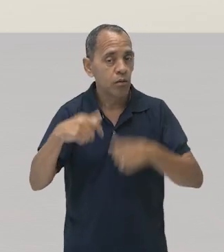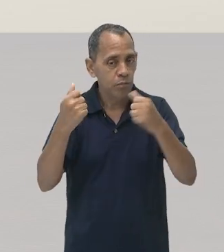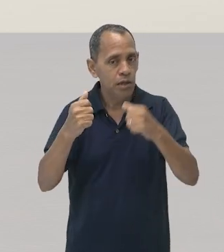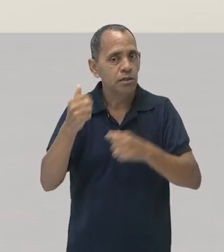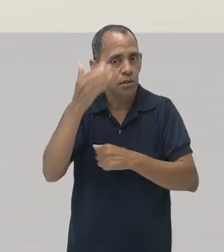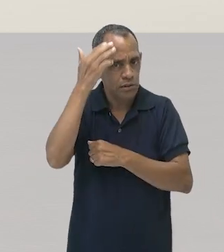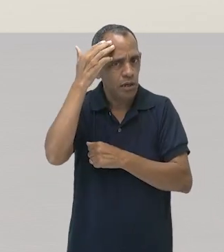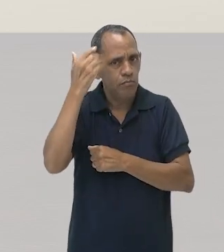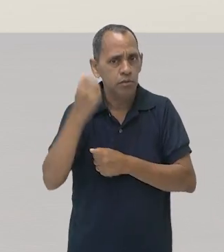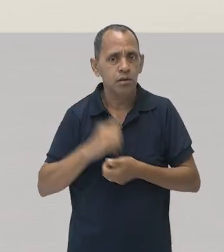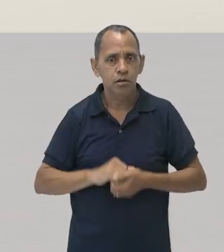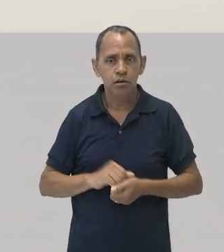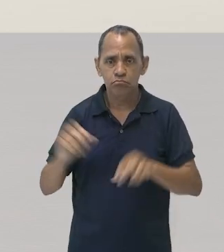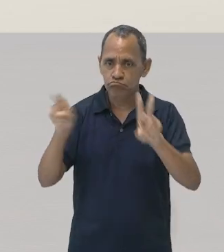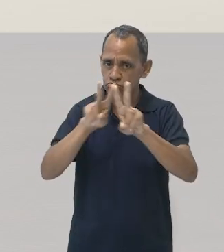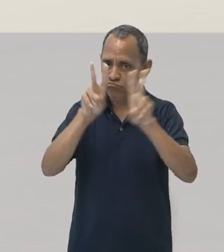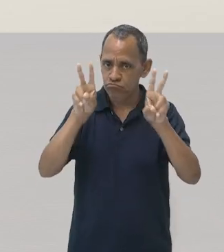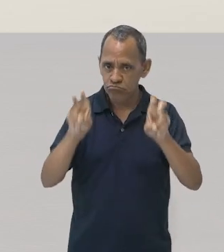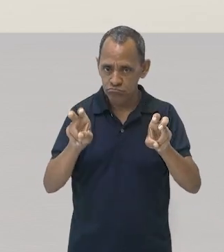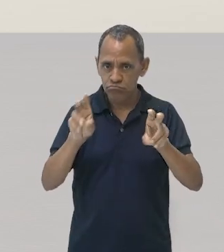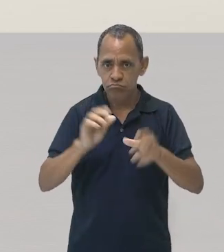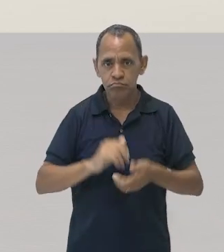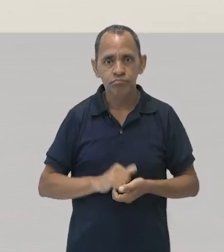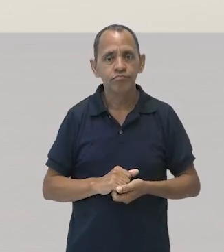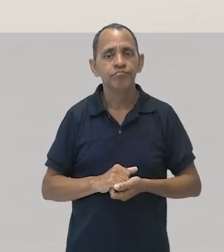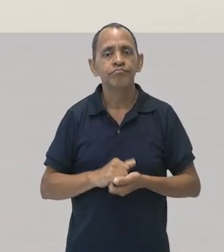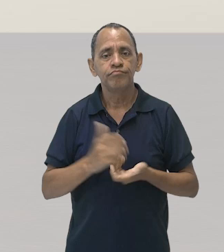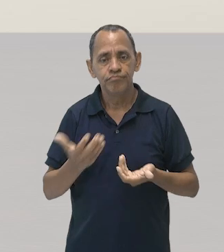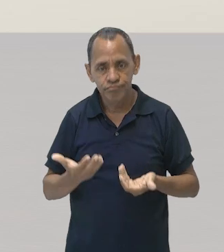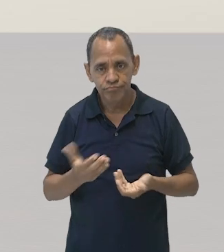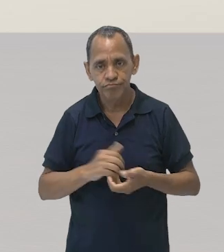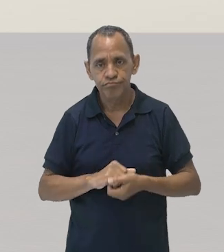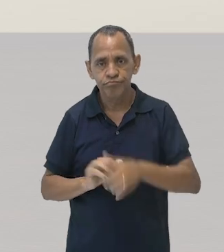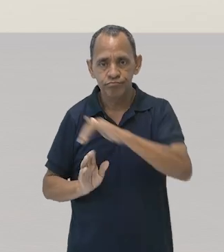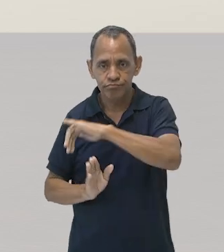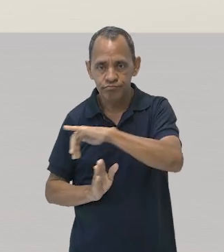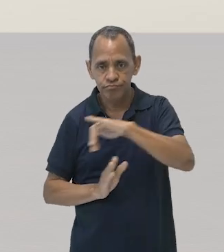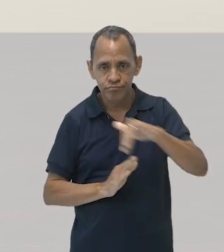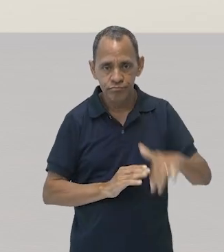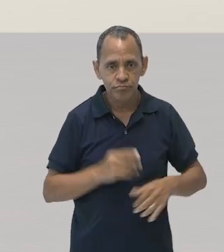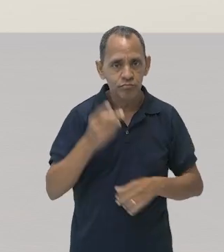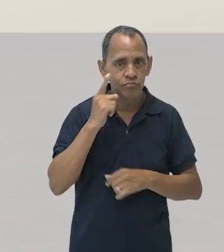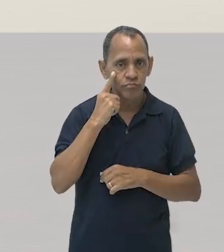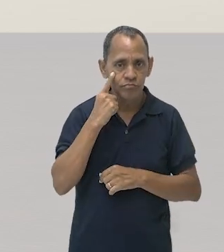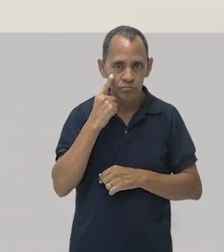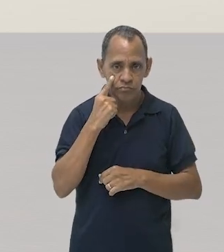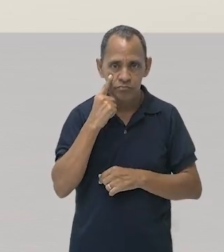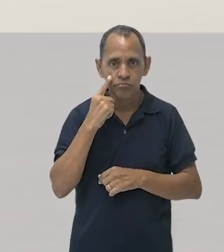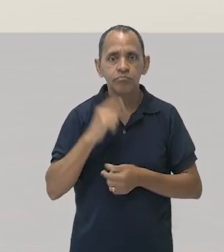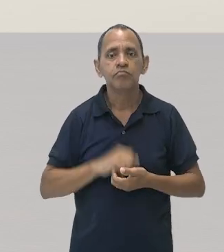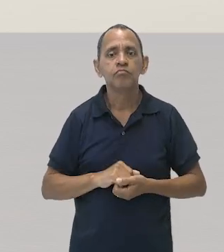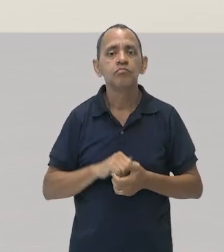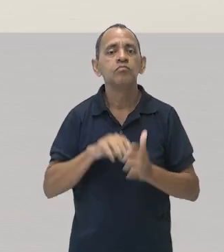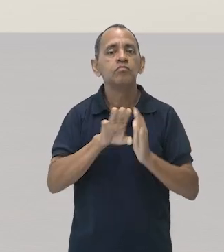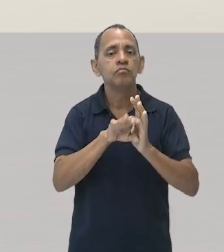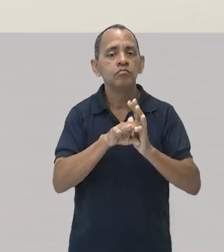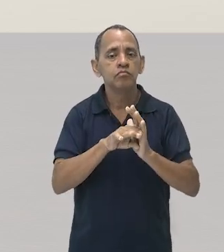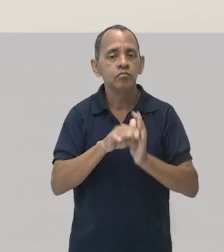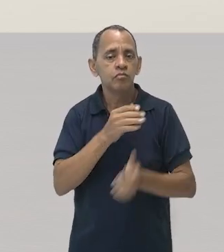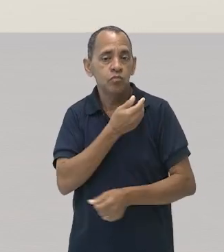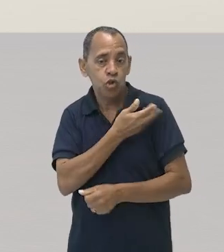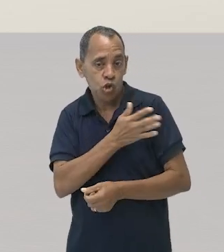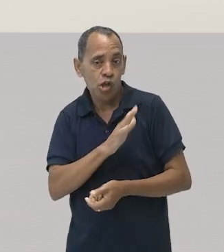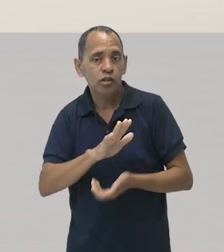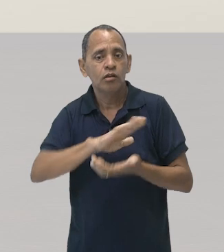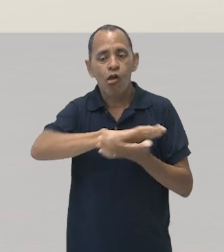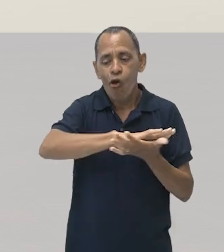certo? Muito bem, então vamos lá. Vocês viram aí o conceito de preconceito e